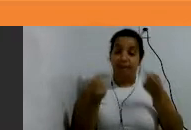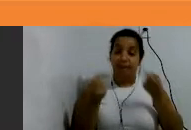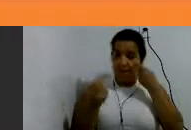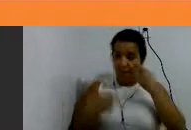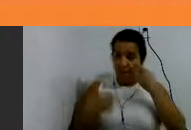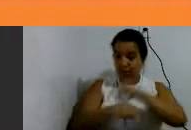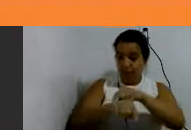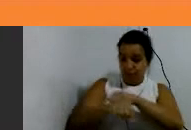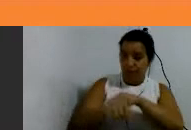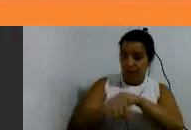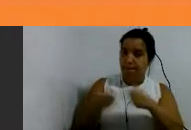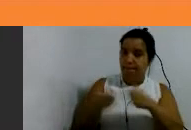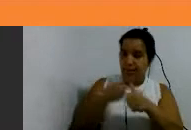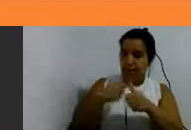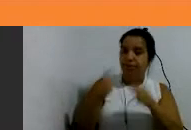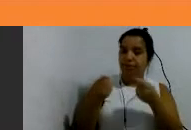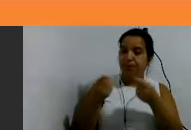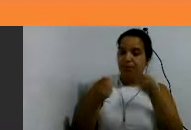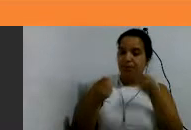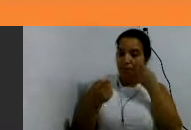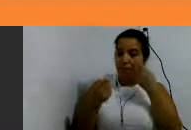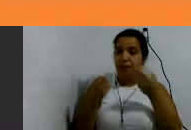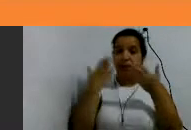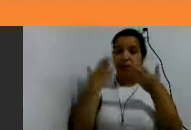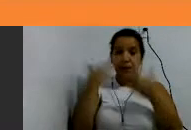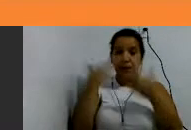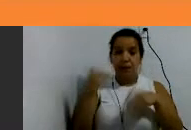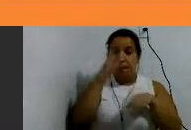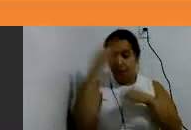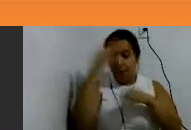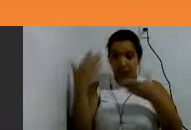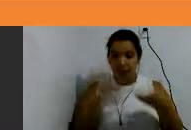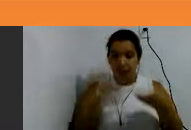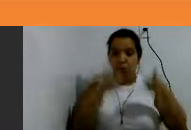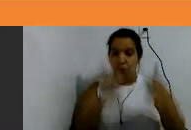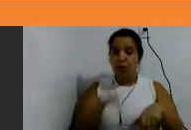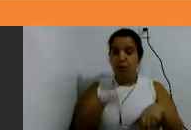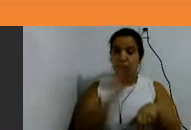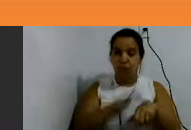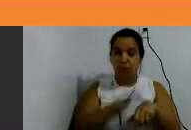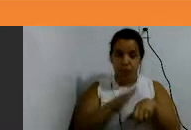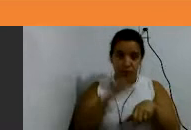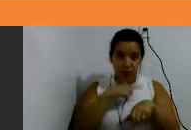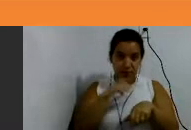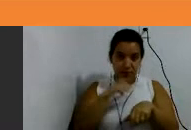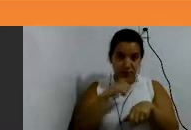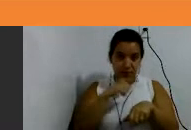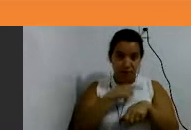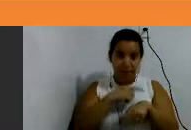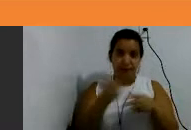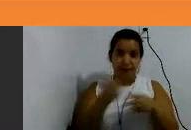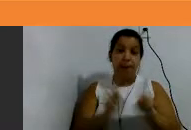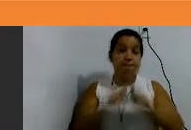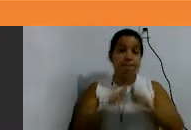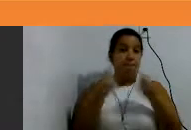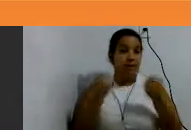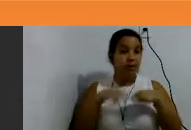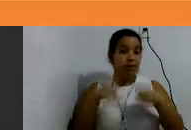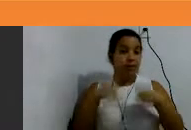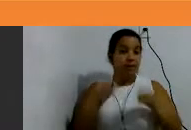lesão, né? Claro, ele sabe que o paciente é de uma região endêmica, mas ele precisa fazer